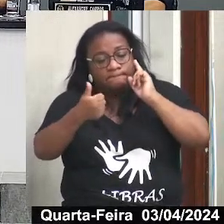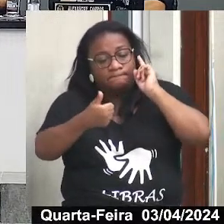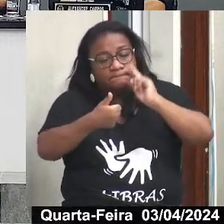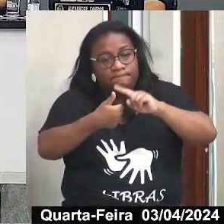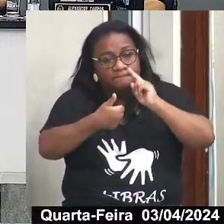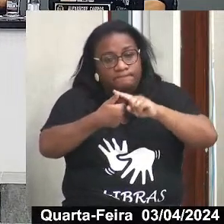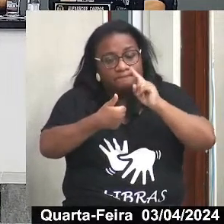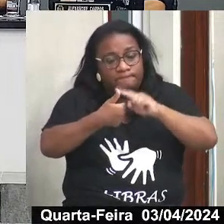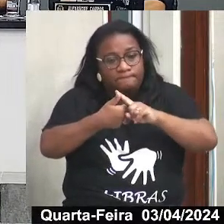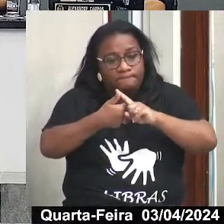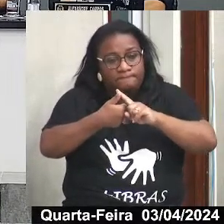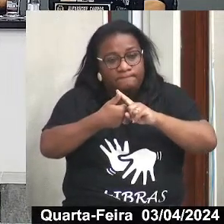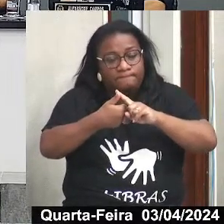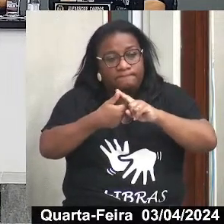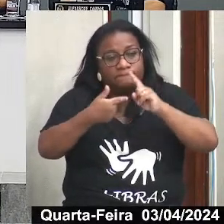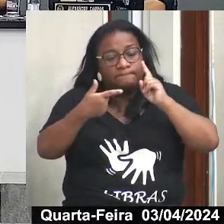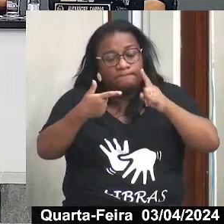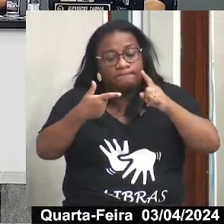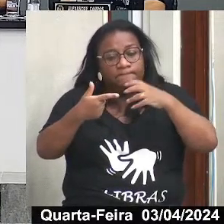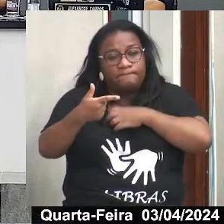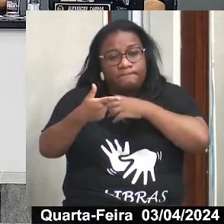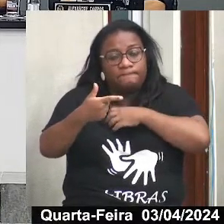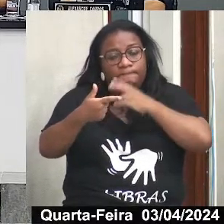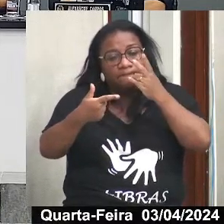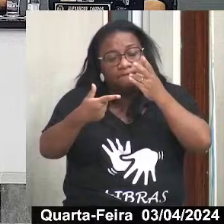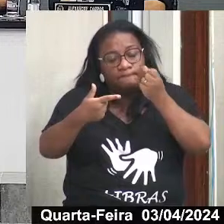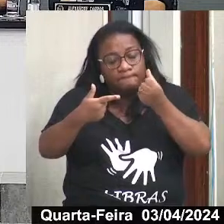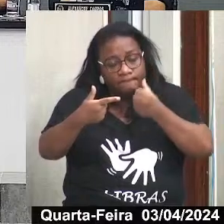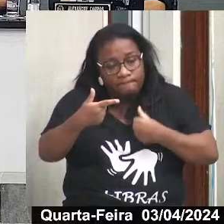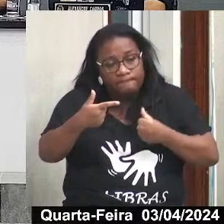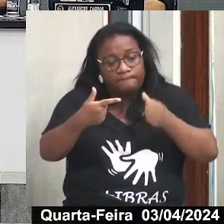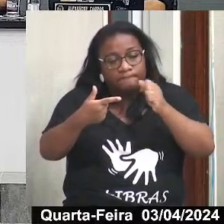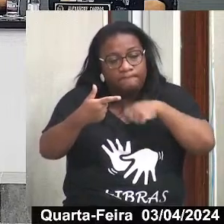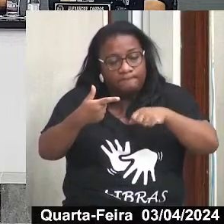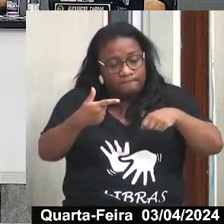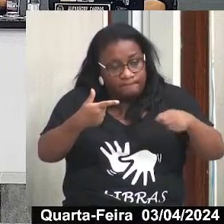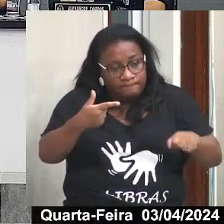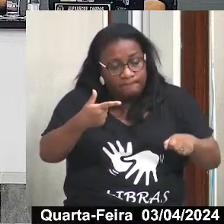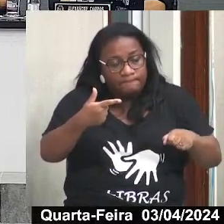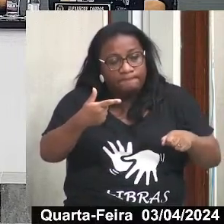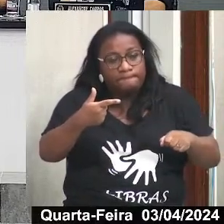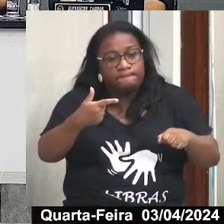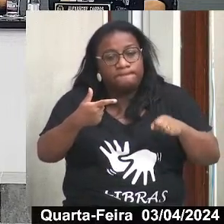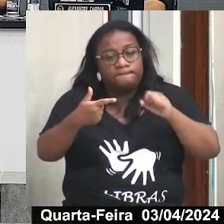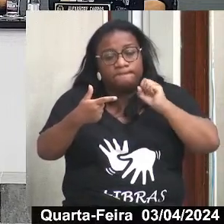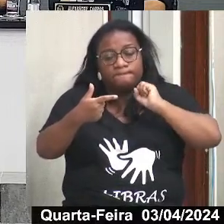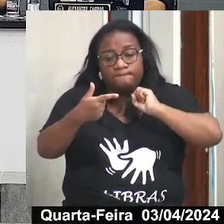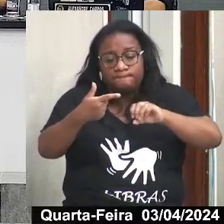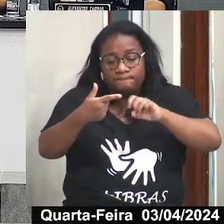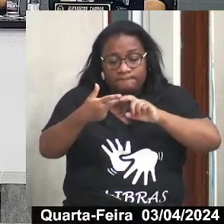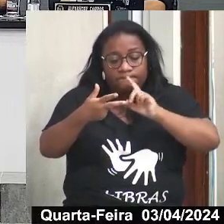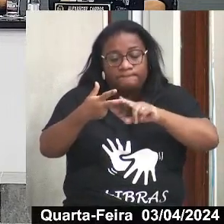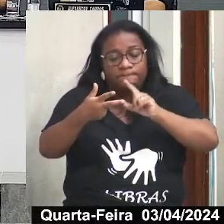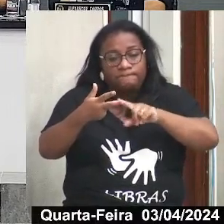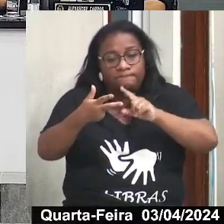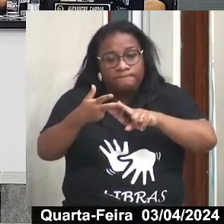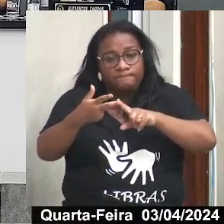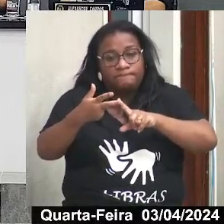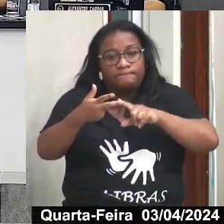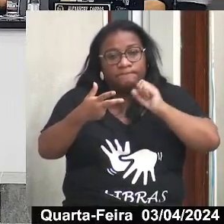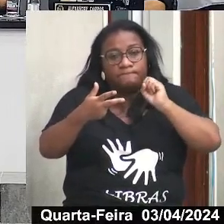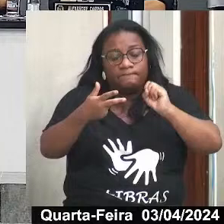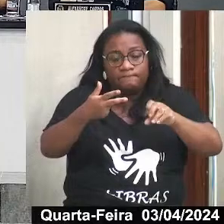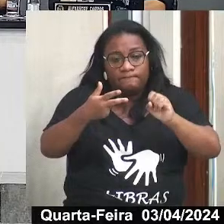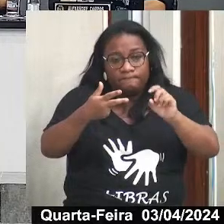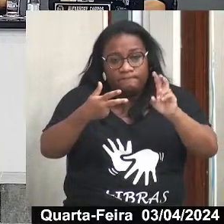de autoria vereador Abel Rodrigues Arantes. Moção de pesar 9/24, de autoria vereador José de Souza Santos Dedé. Indicação